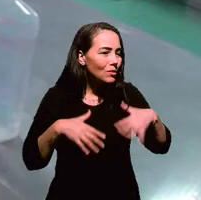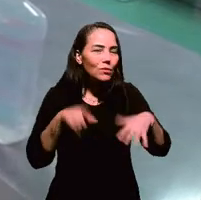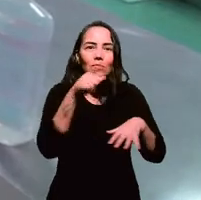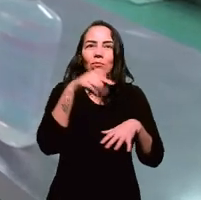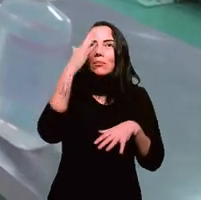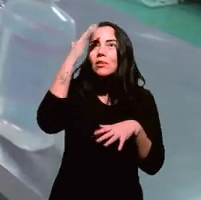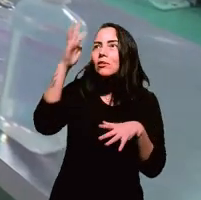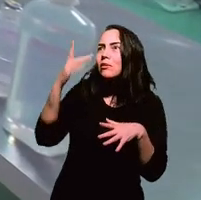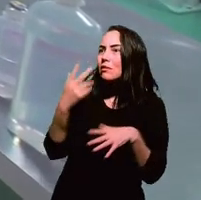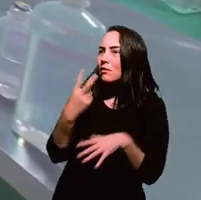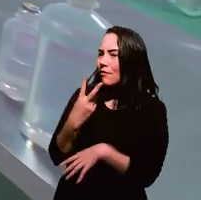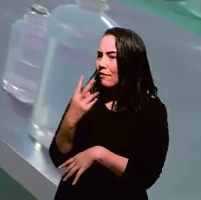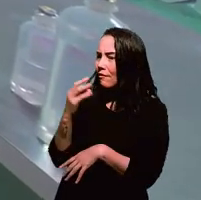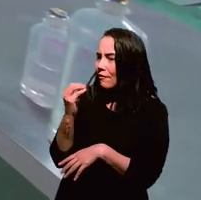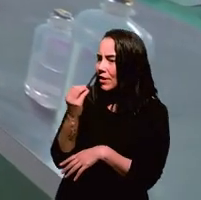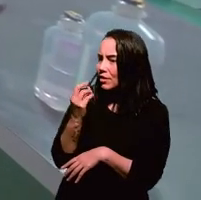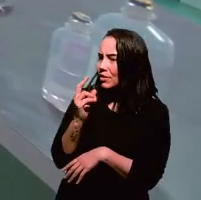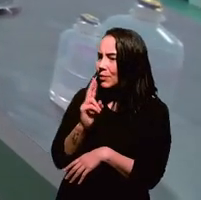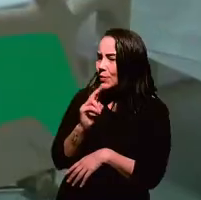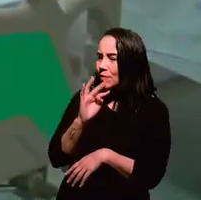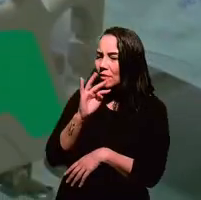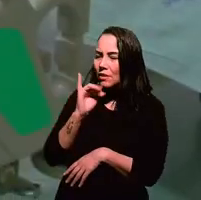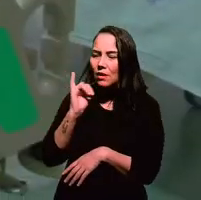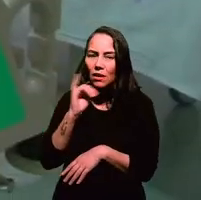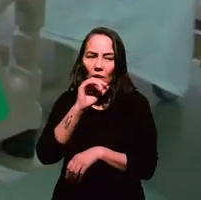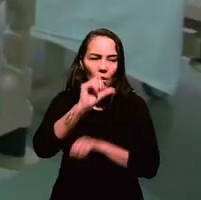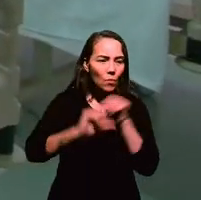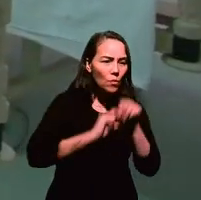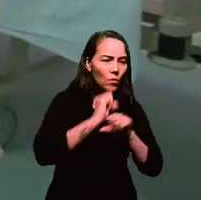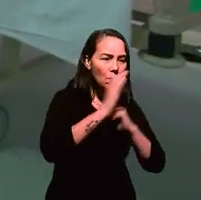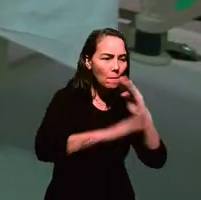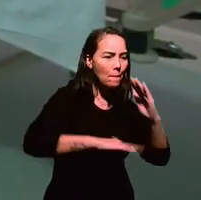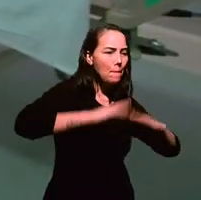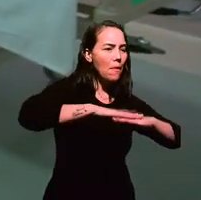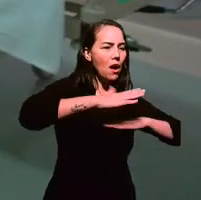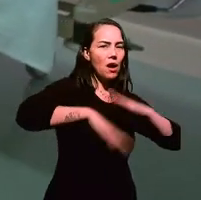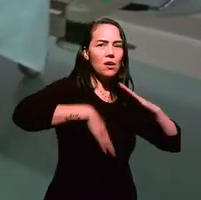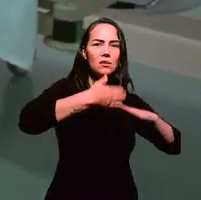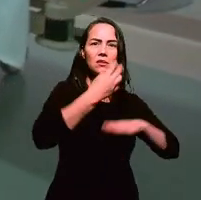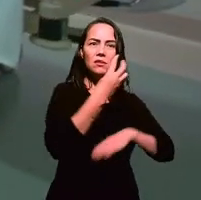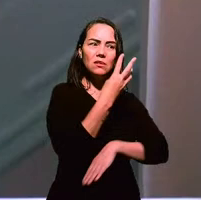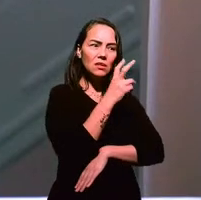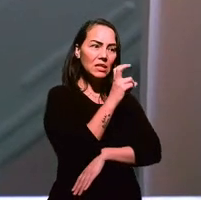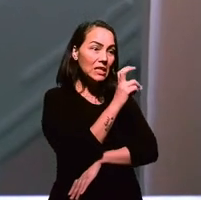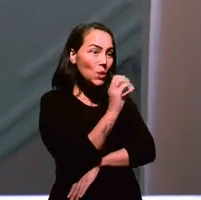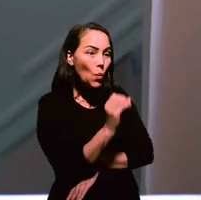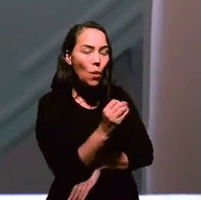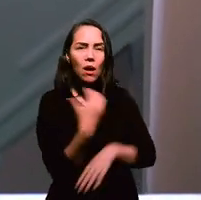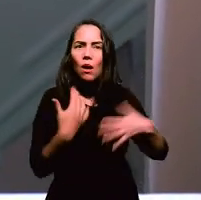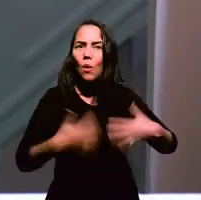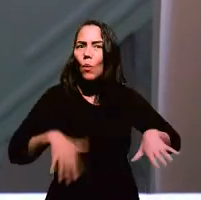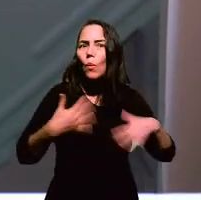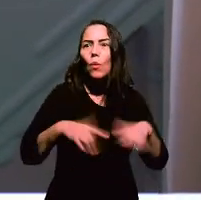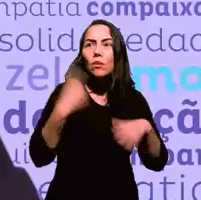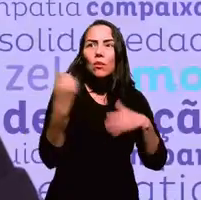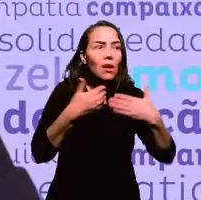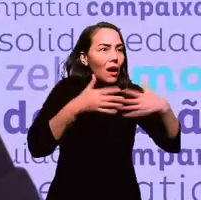de 20 UTI para 50, em tempo recorde, né? A gente inaugurou UTI em menos de 30 dias, né? 10 UTI,